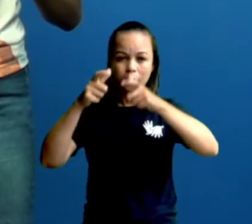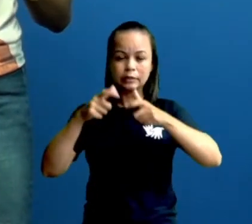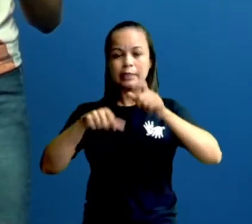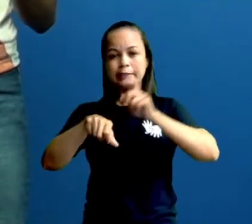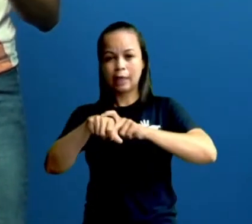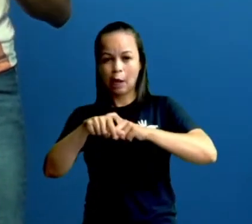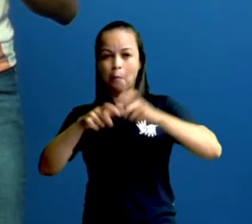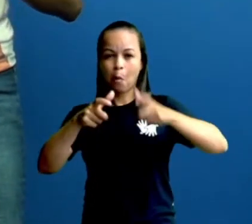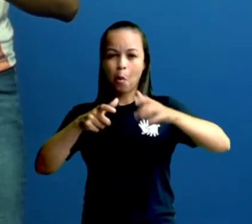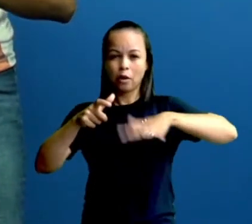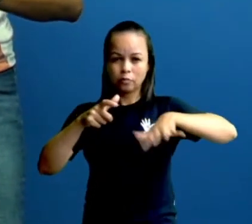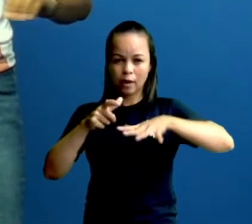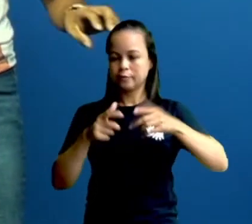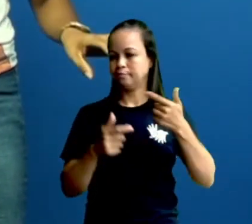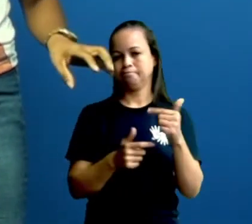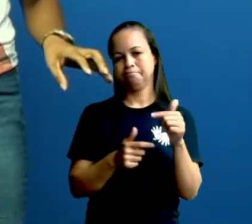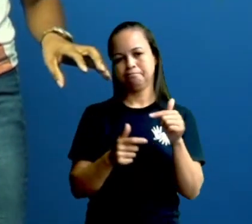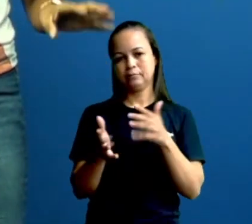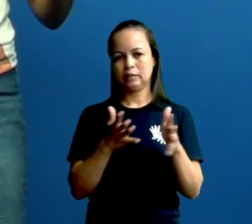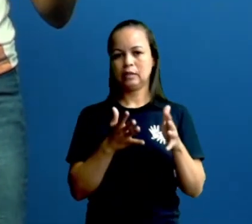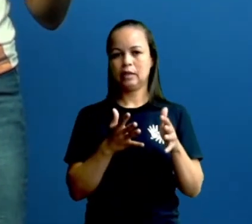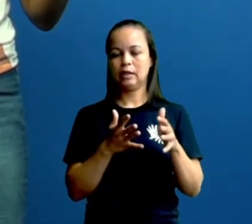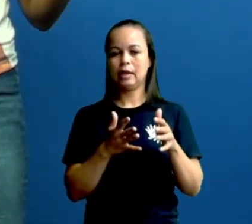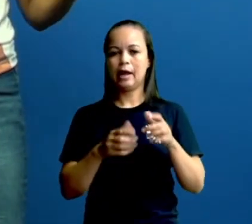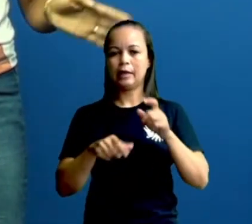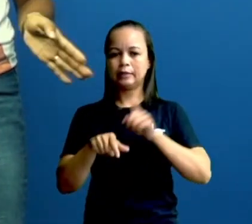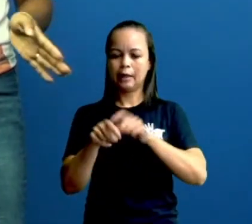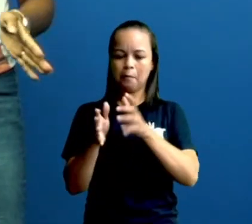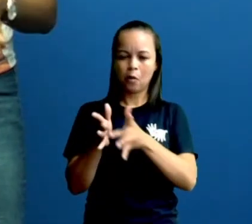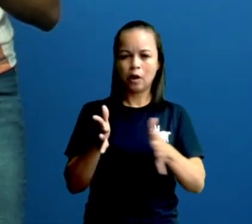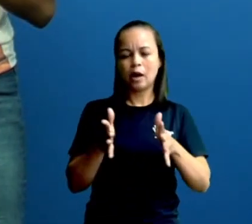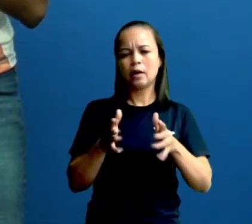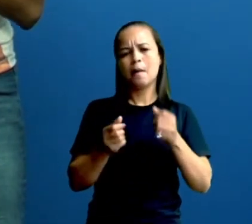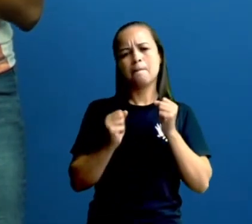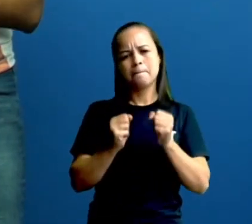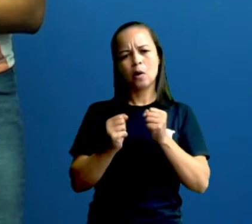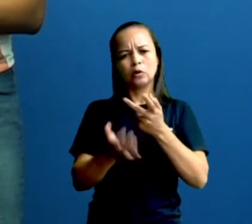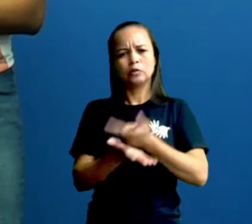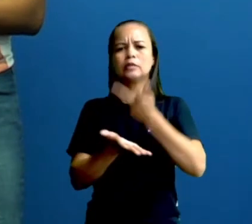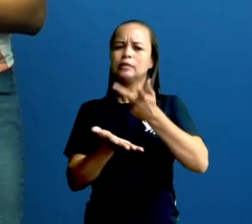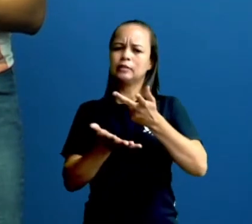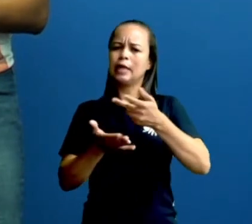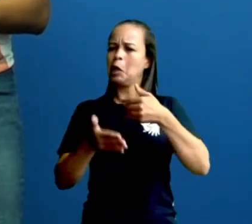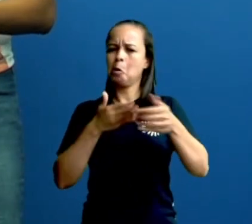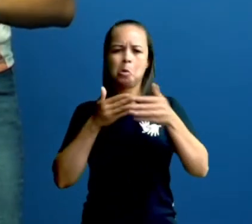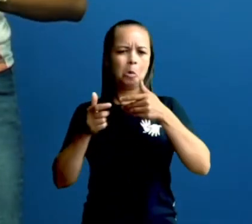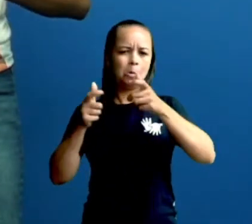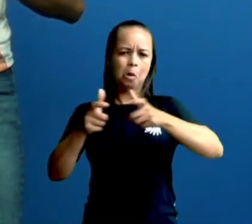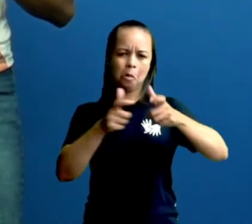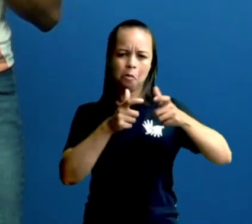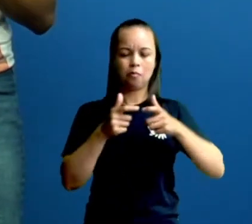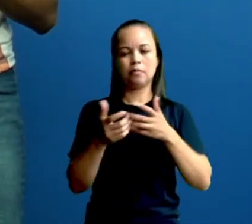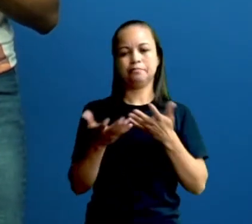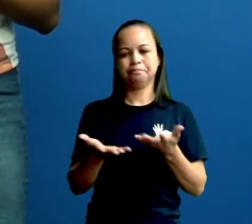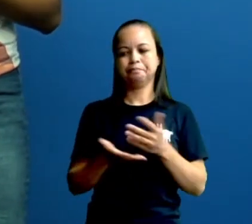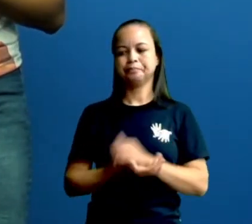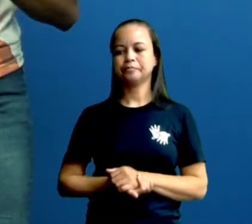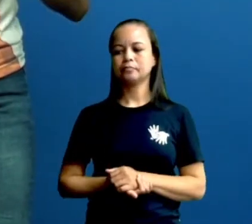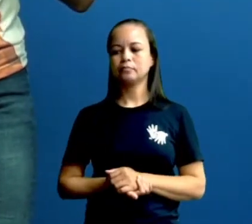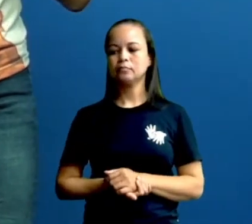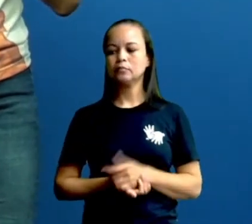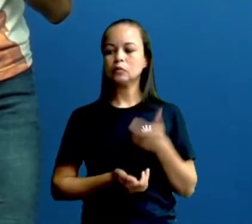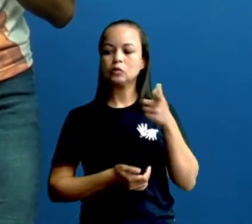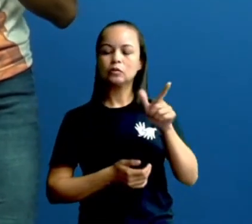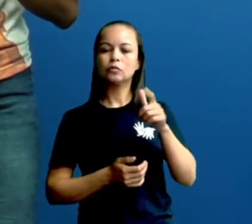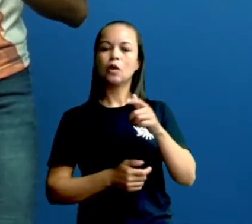tempo e espaço. Então, ele é atemporal. Pode acontecer em qualquer situação e em qualquer espaço, tá? Outro ponto,